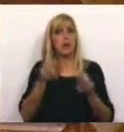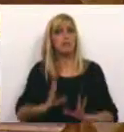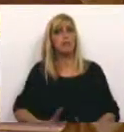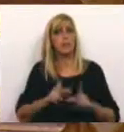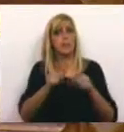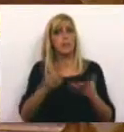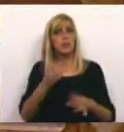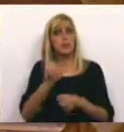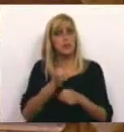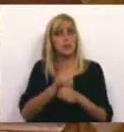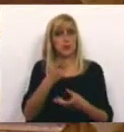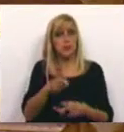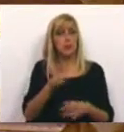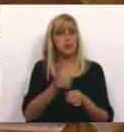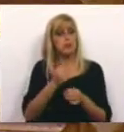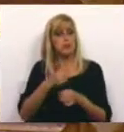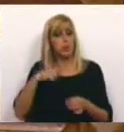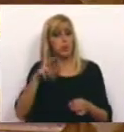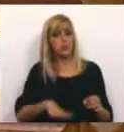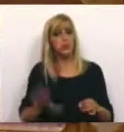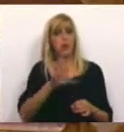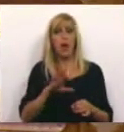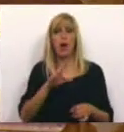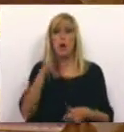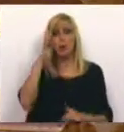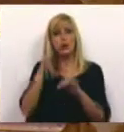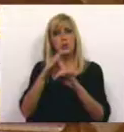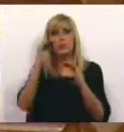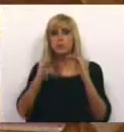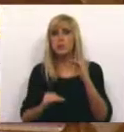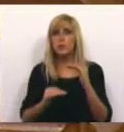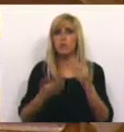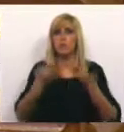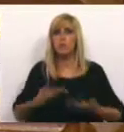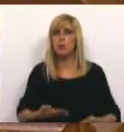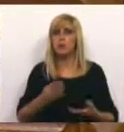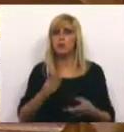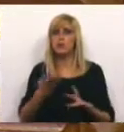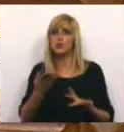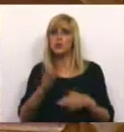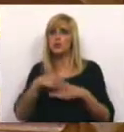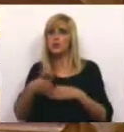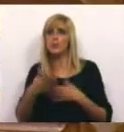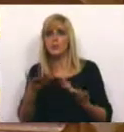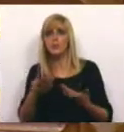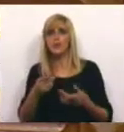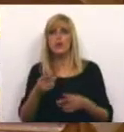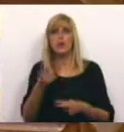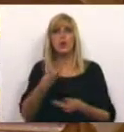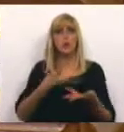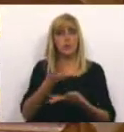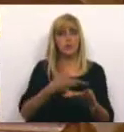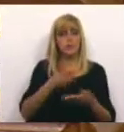desenvolvimento da nossa produção, da produção nacional, como forma também de diminuir o peso dos fatores externos pelo desempenho da nossa